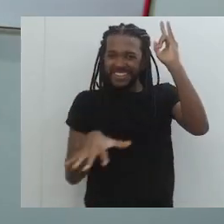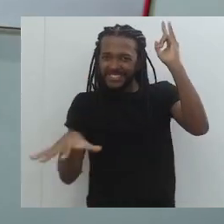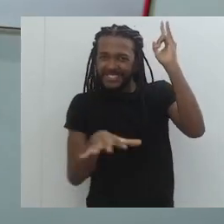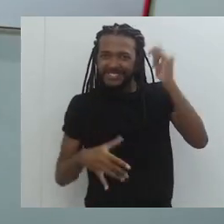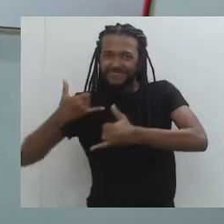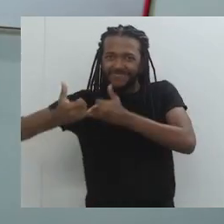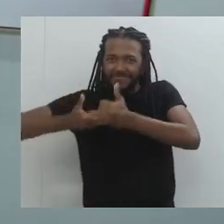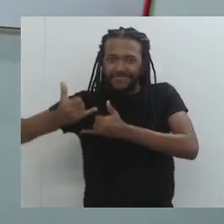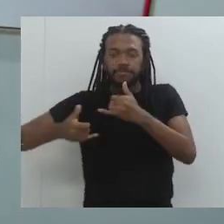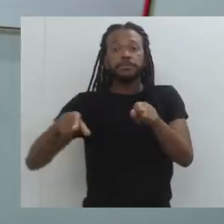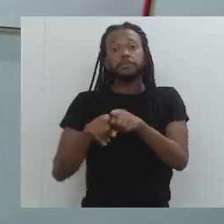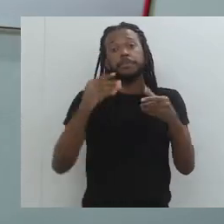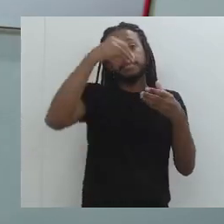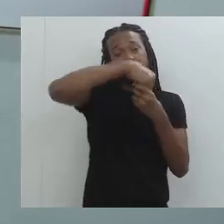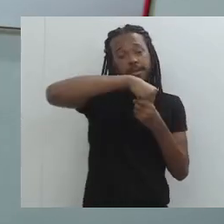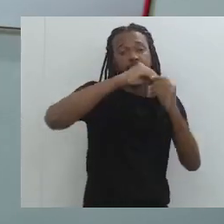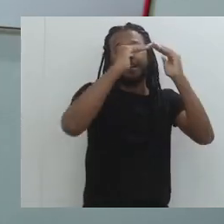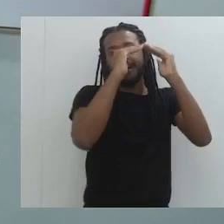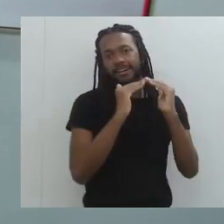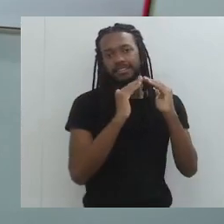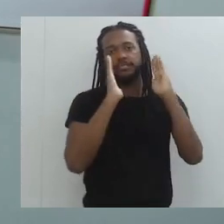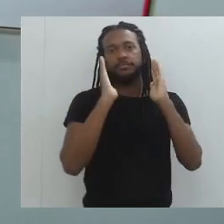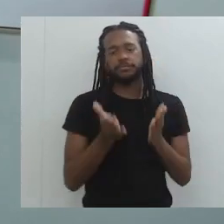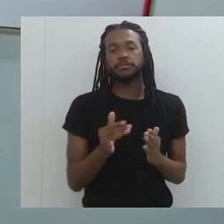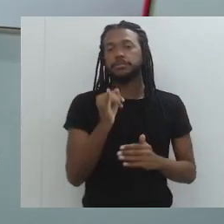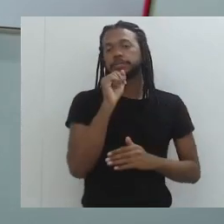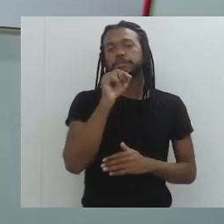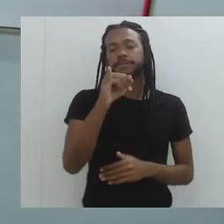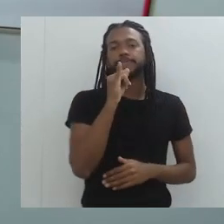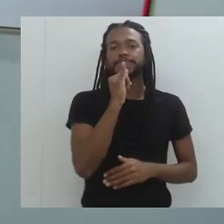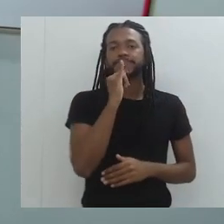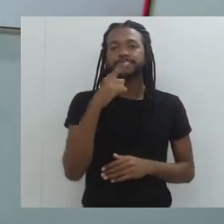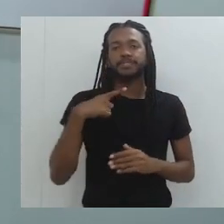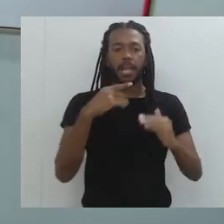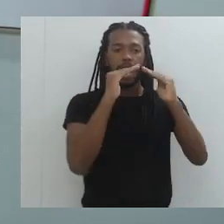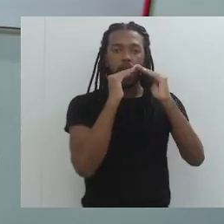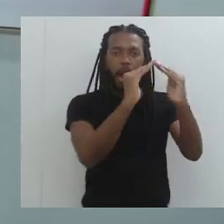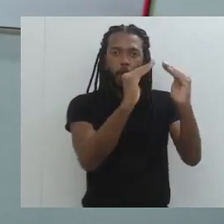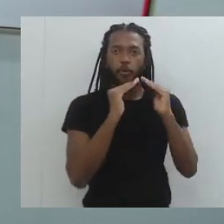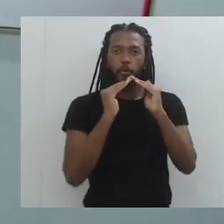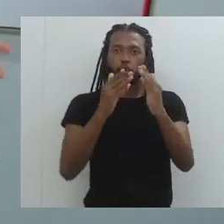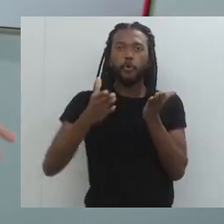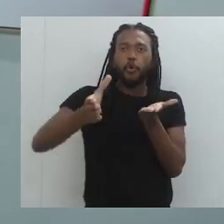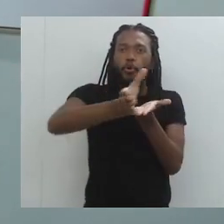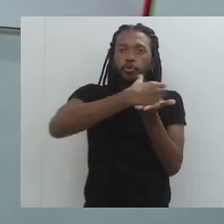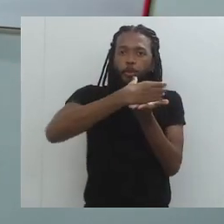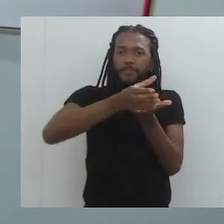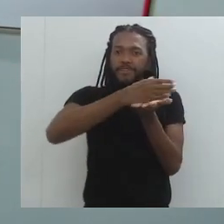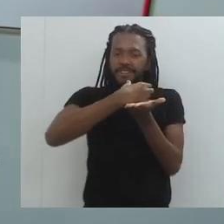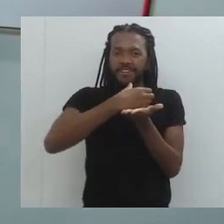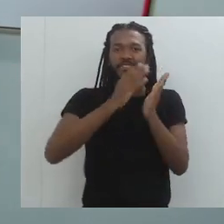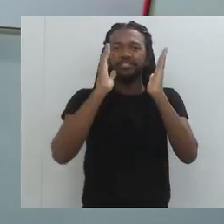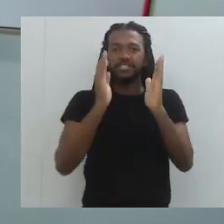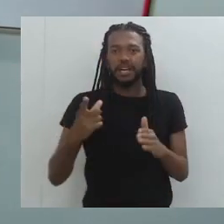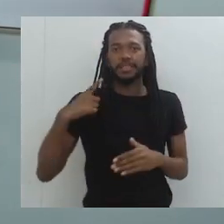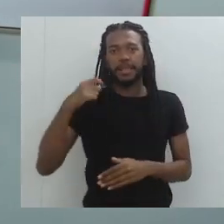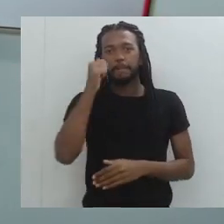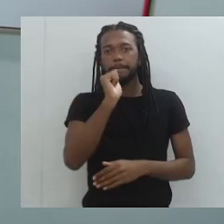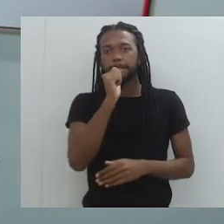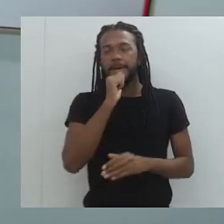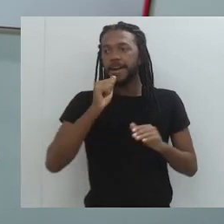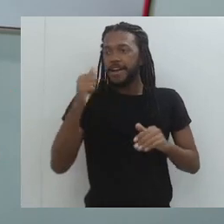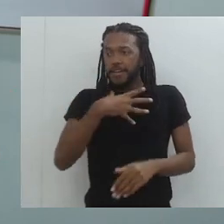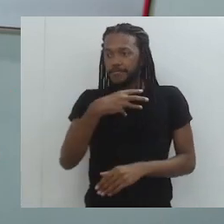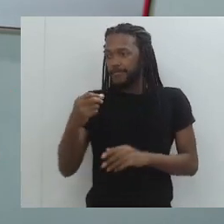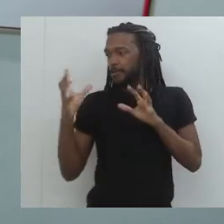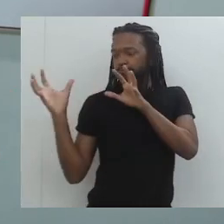casa. Então, a gente observa que quando existem alguns condomínios de casa, uma mãe vai e leva os